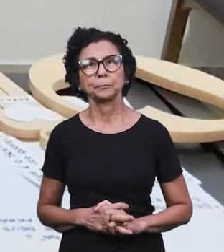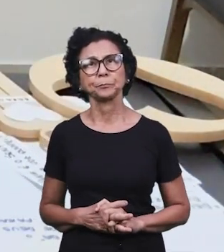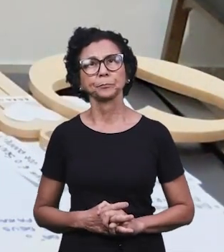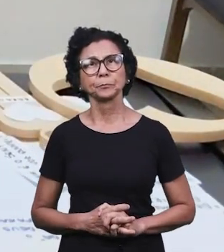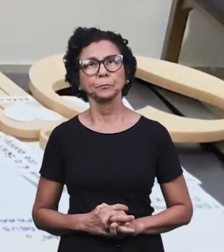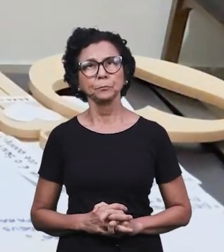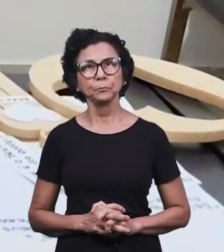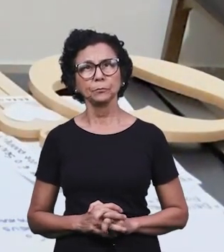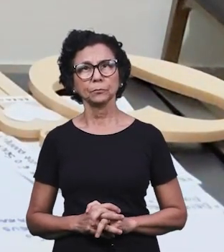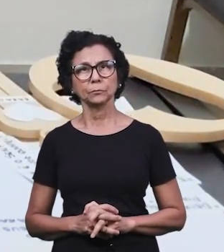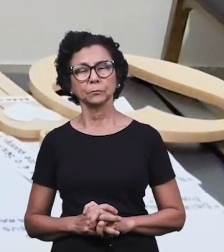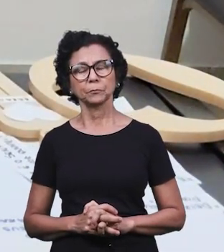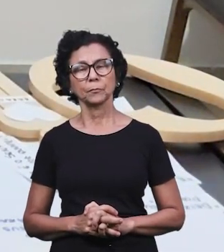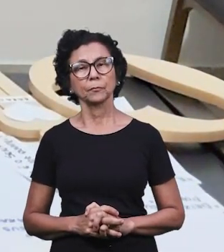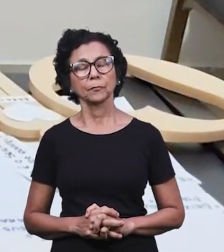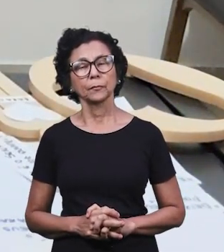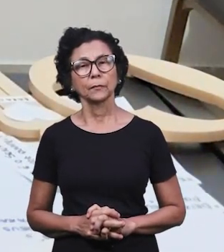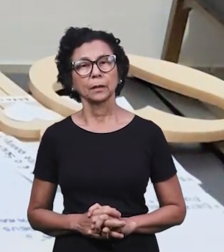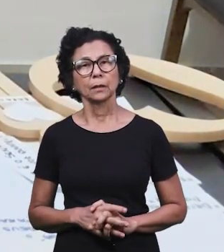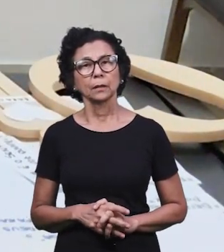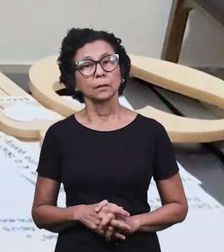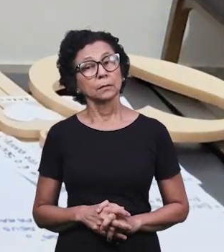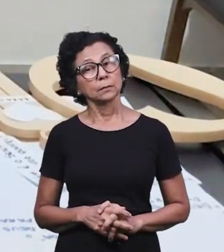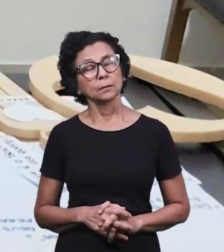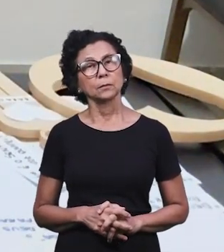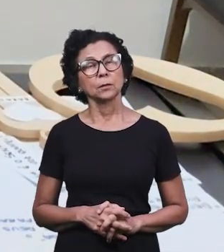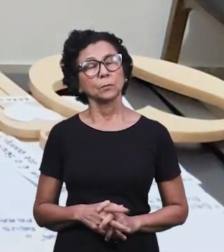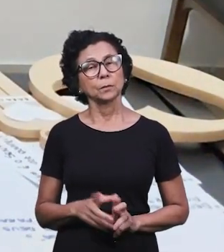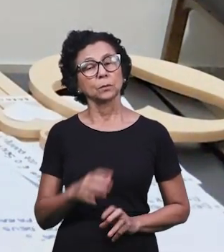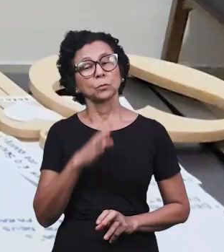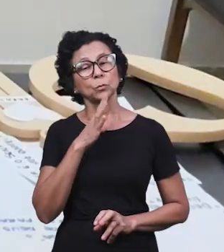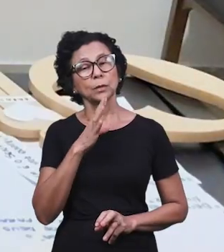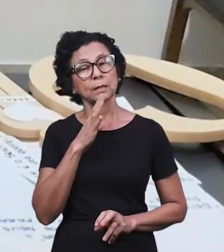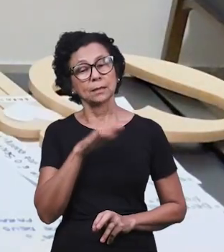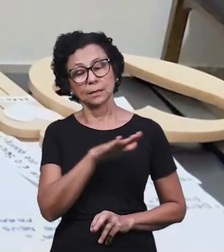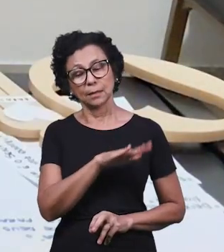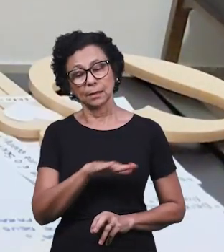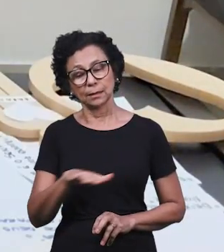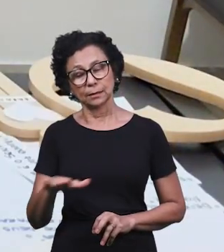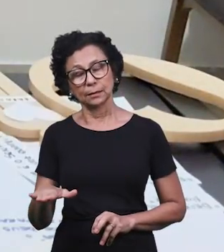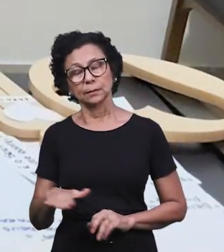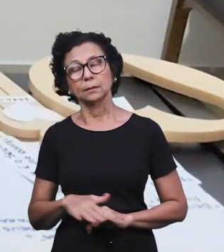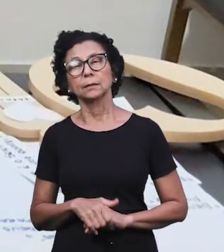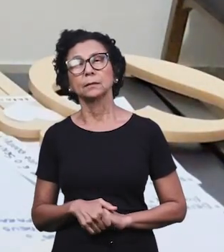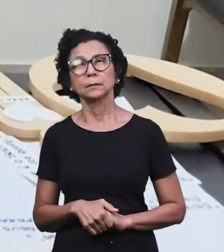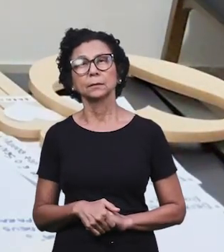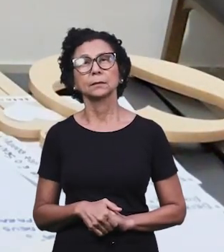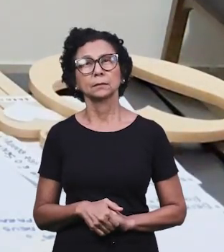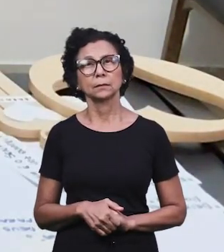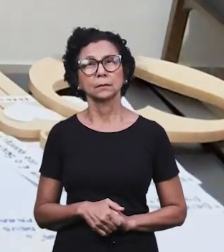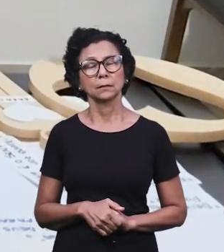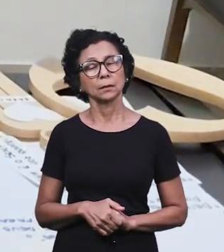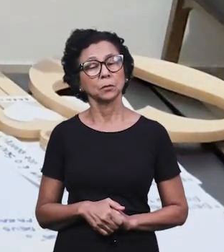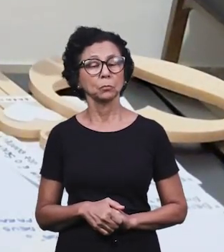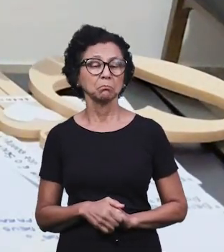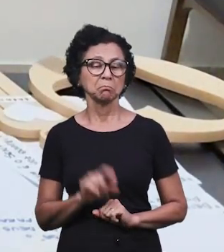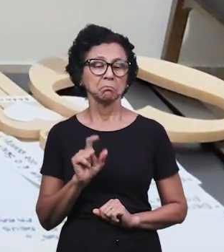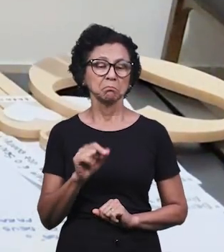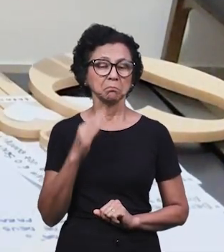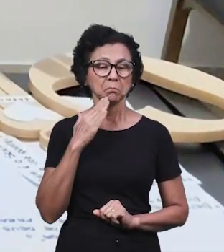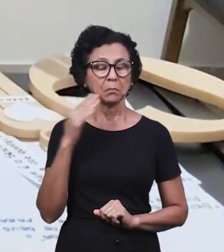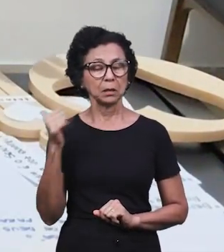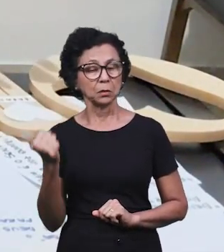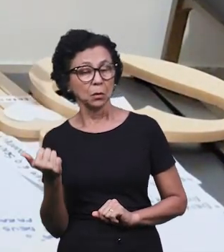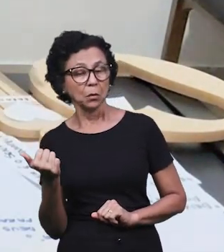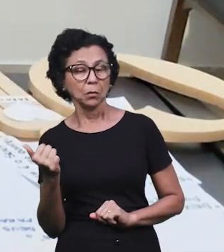de atenção que a minha criança tiver na aula. Eu preciso conhecer bem, o aluno que eu estou dando, o que funciona mais para ele,